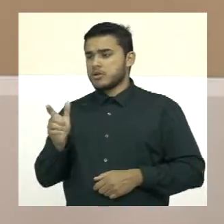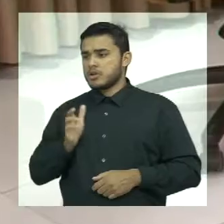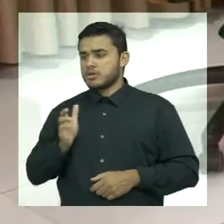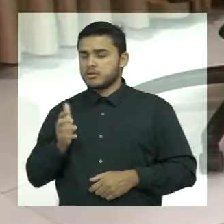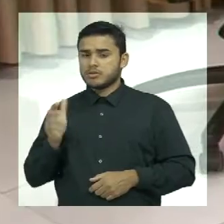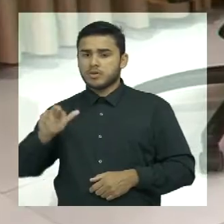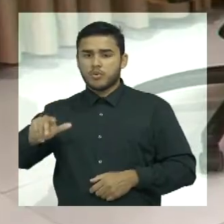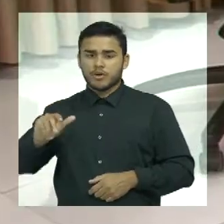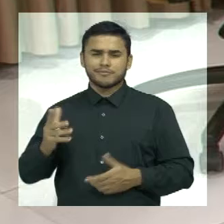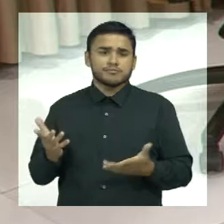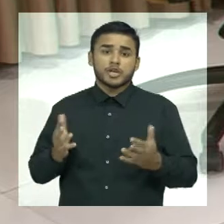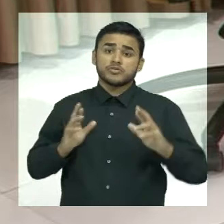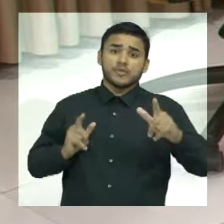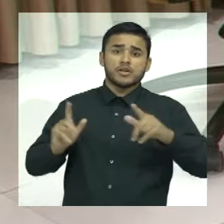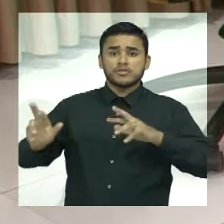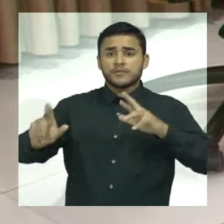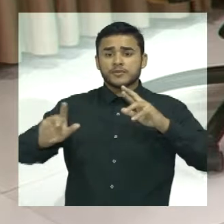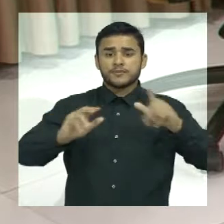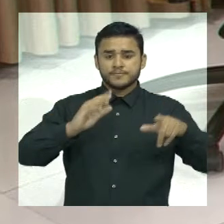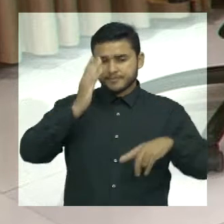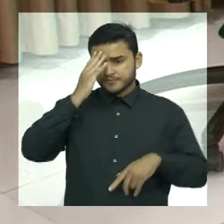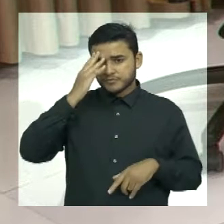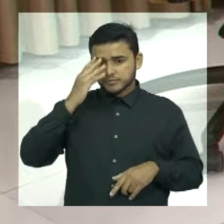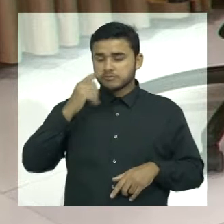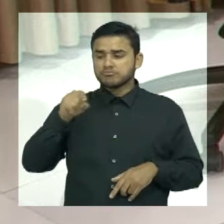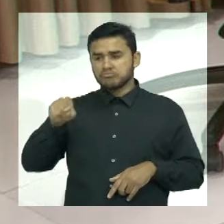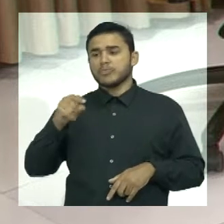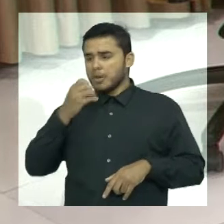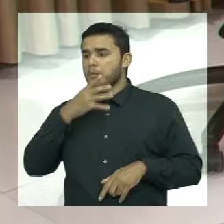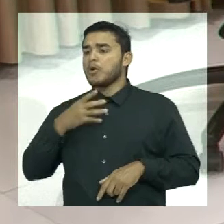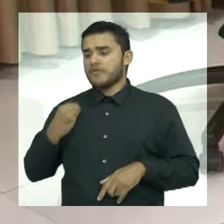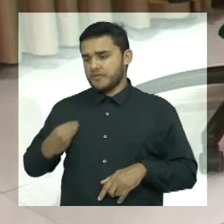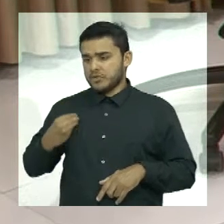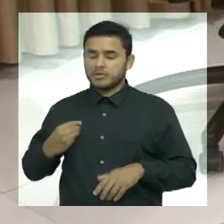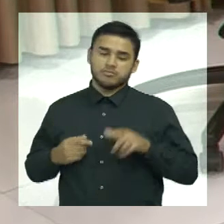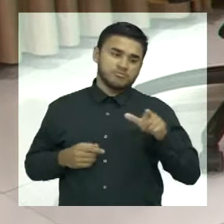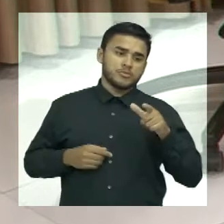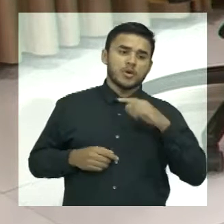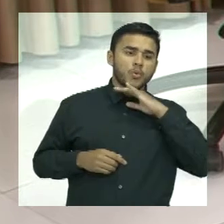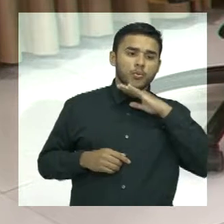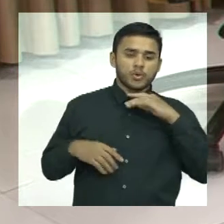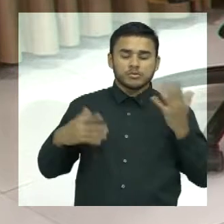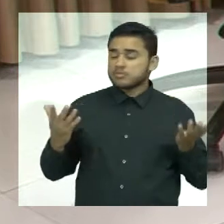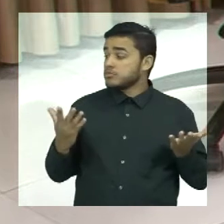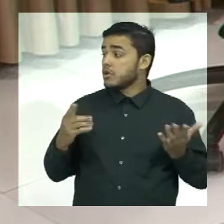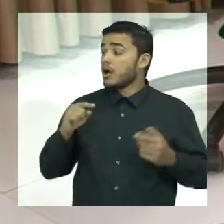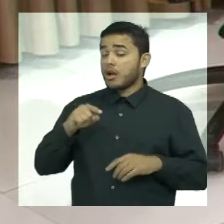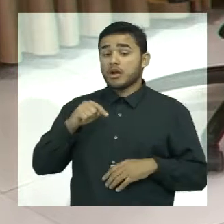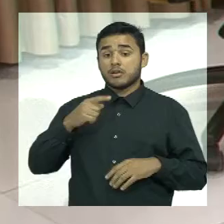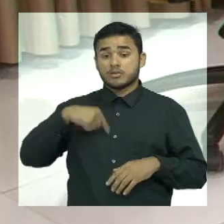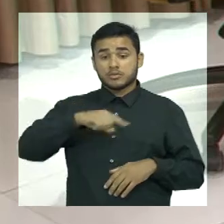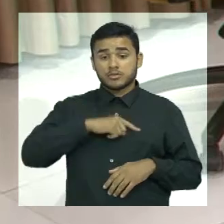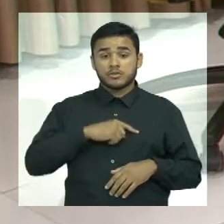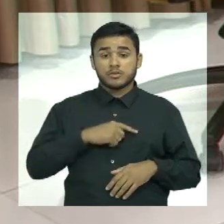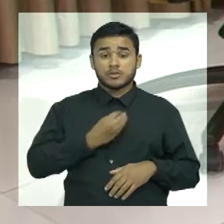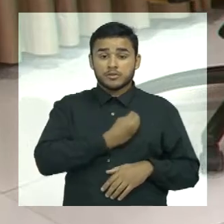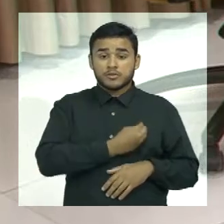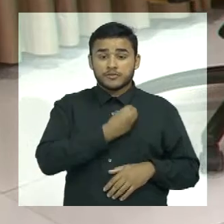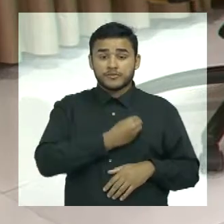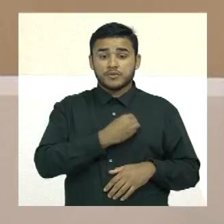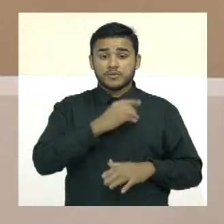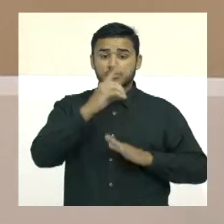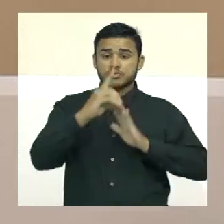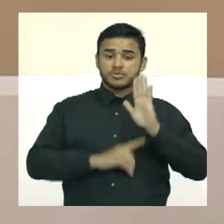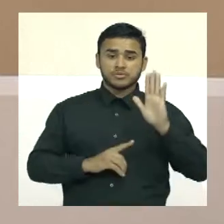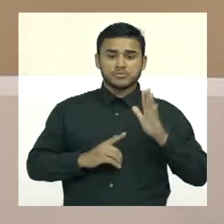o que merece viver e quem merece morrer, né? Então, nós, como povo brasileiro, nós decidimos que não, que era a